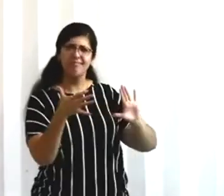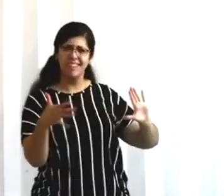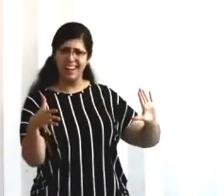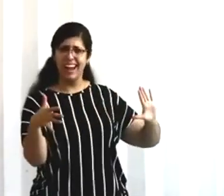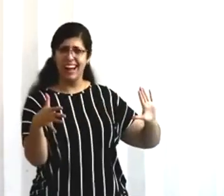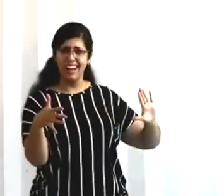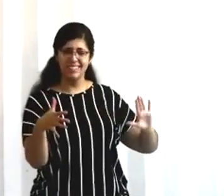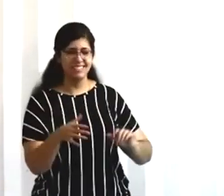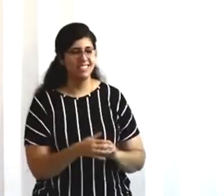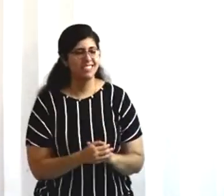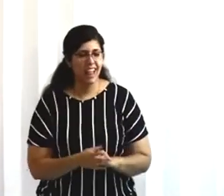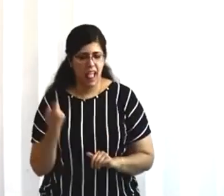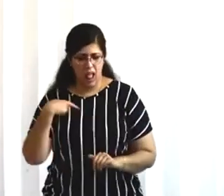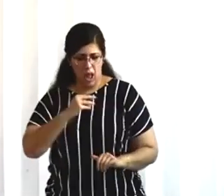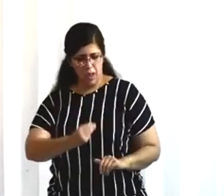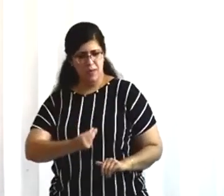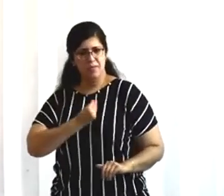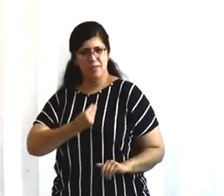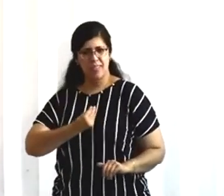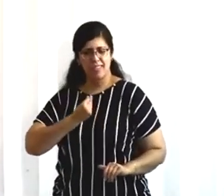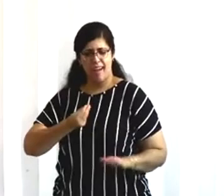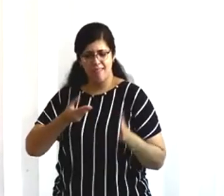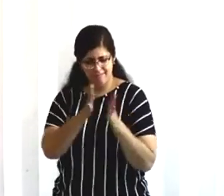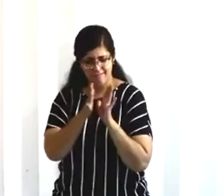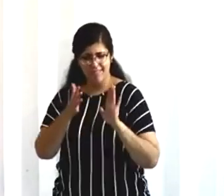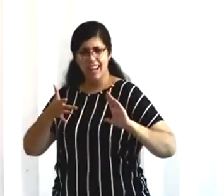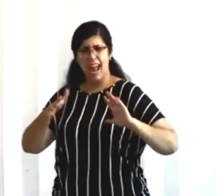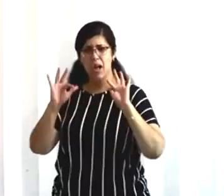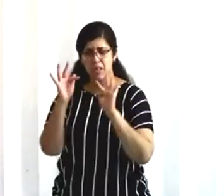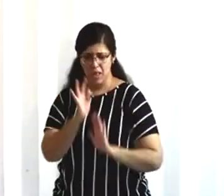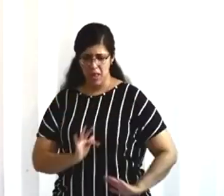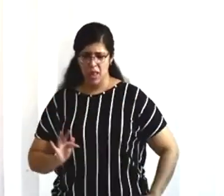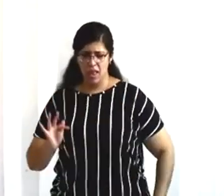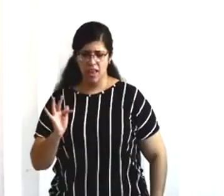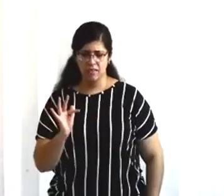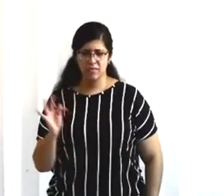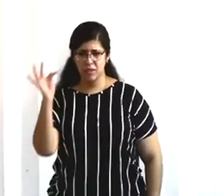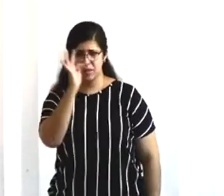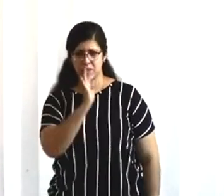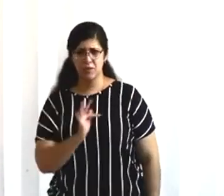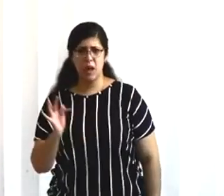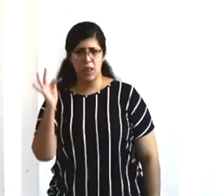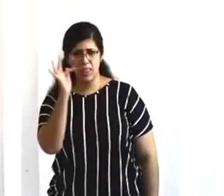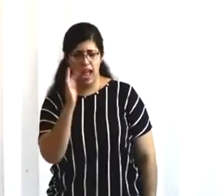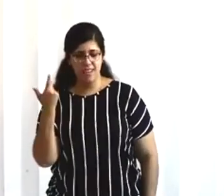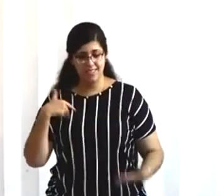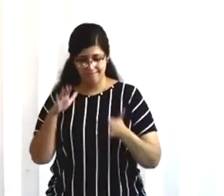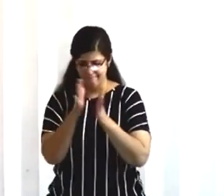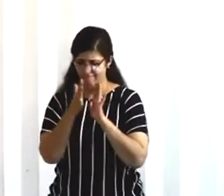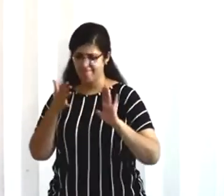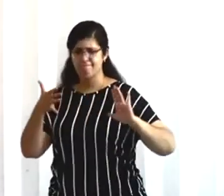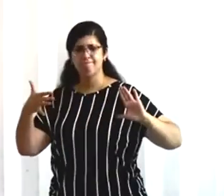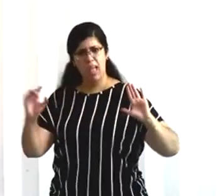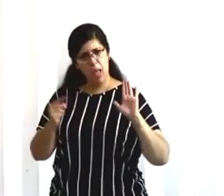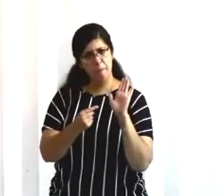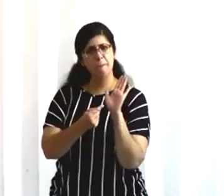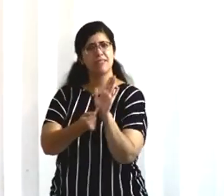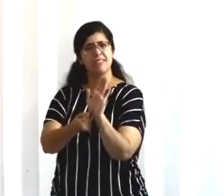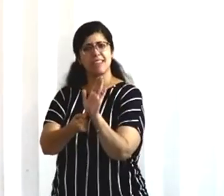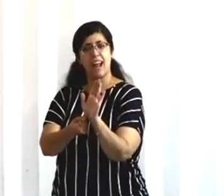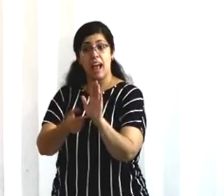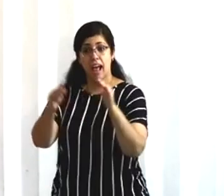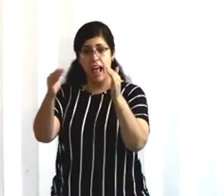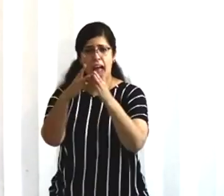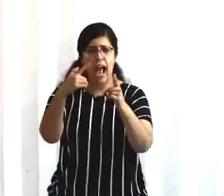na faculdade para sermos luz na faculdade. Deus nos colocou na igreja para ser dentro da igreja, sim, dentro da igreja, luz do